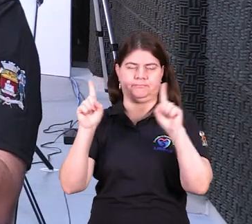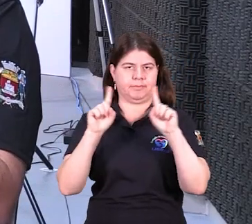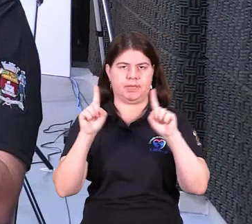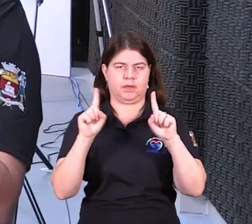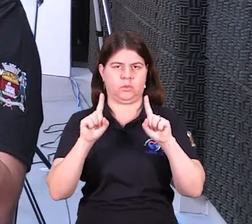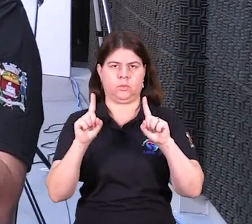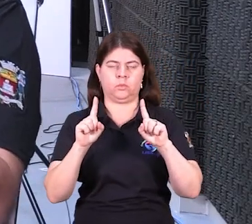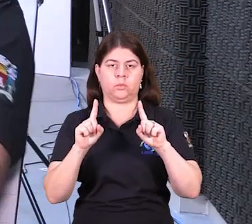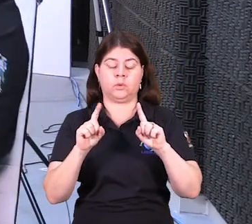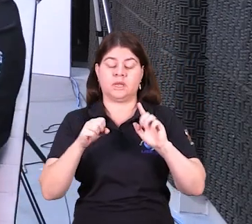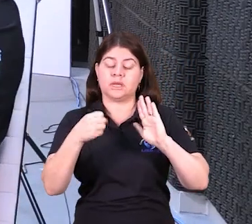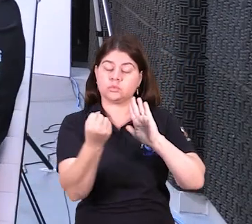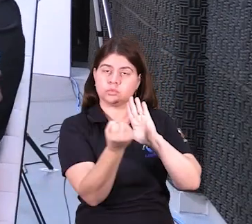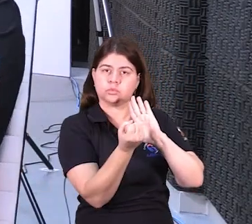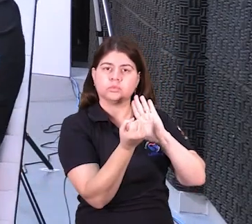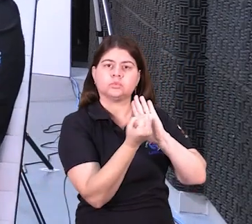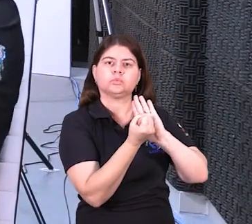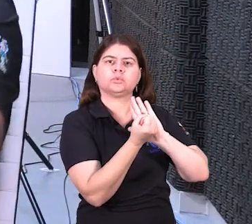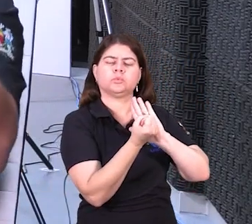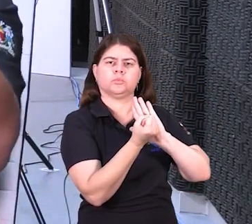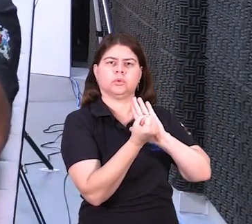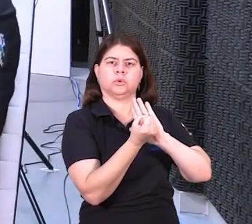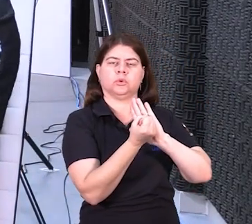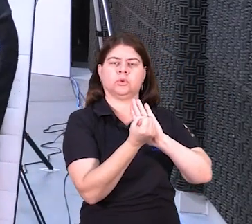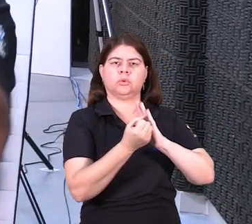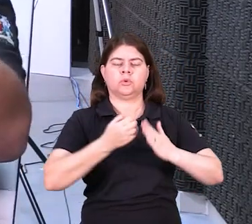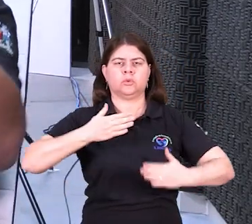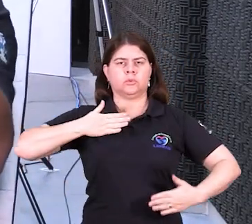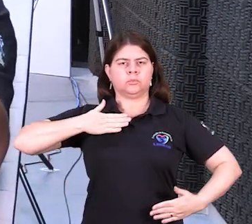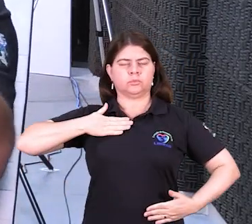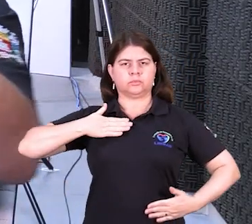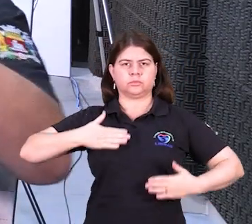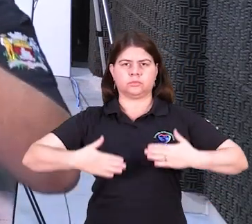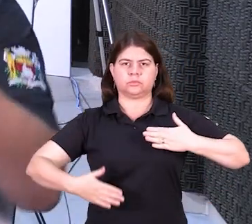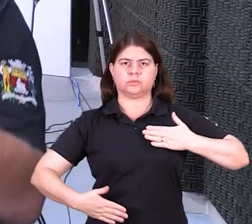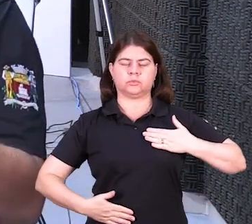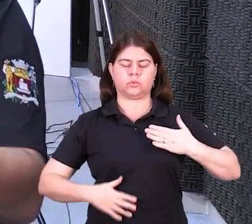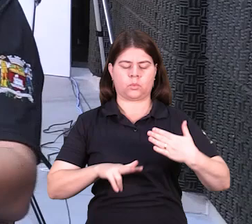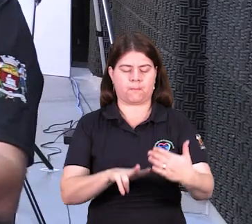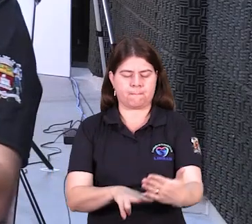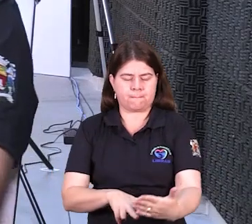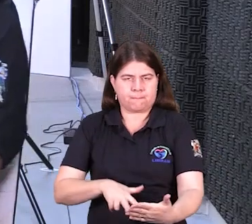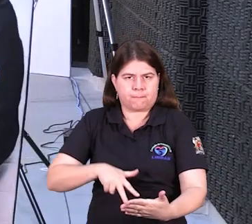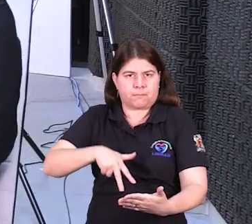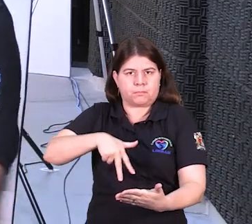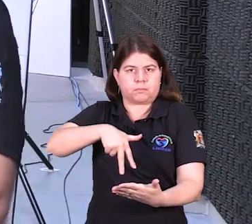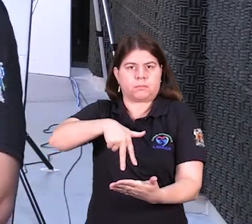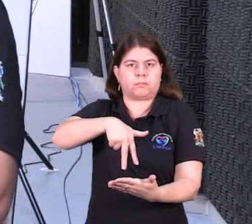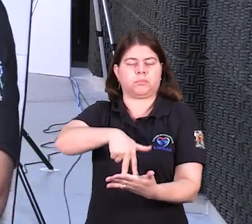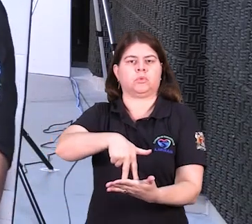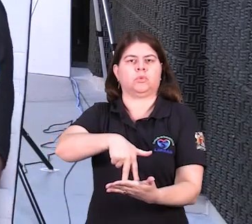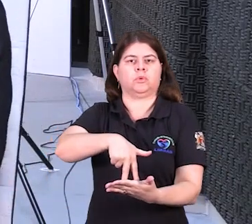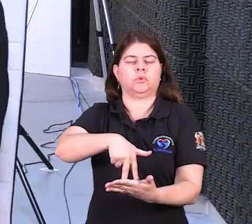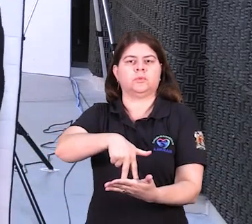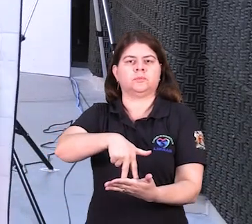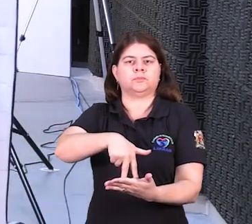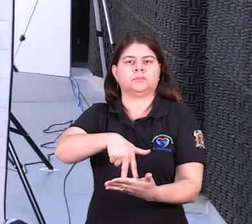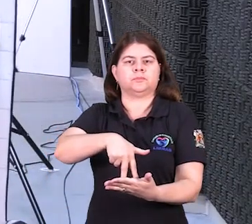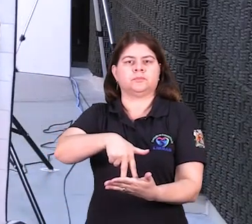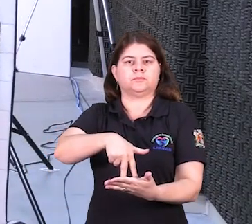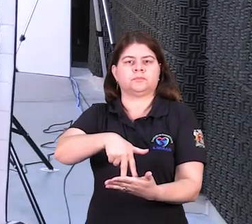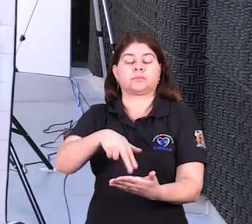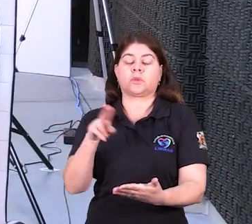nossa igualdade é um braço de um corpo de pessoa, é um músculo? Não, é uma firmeza de caráter do nosso povo,